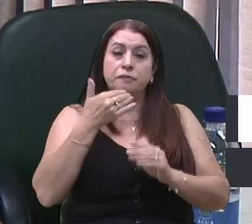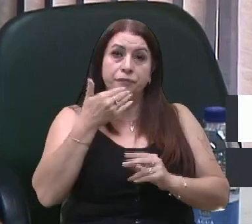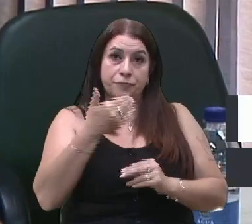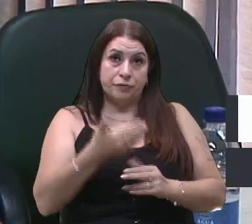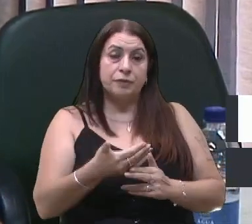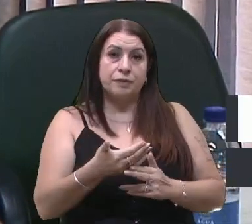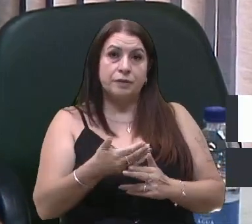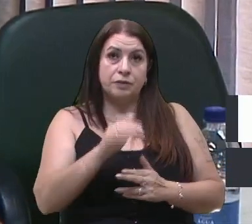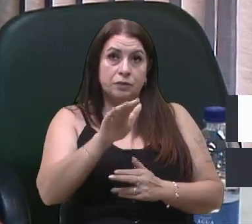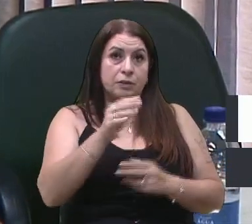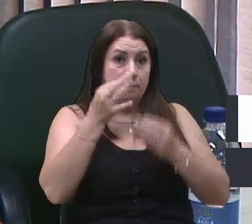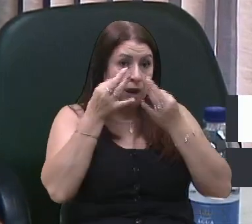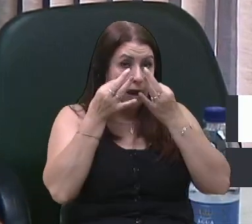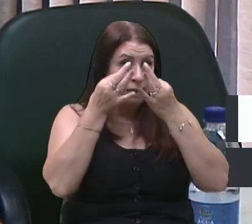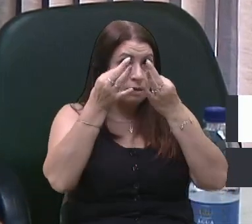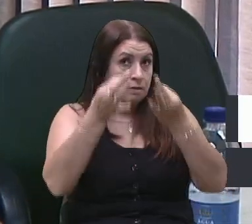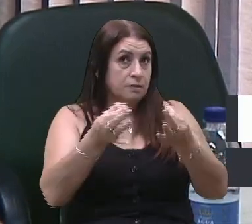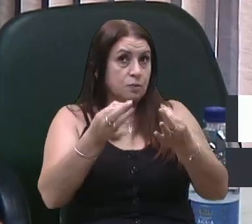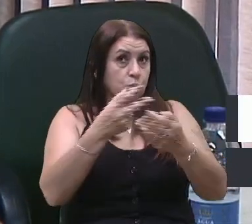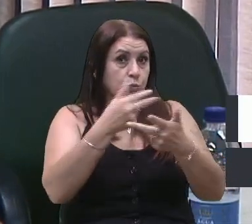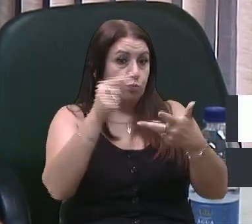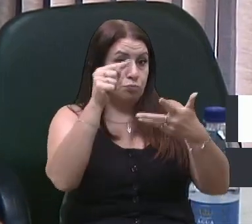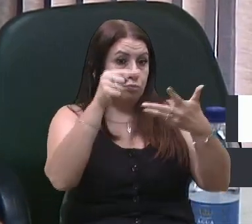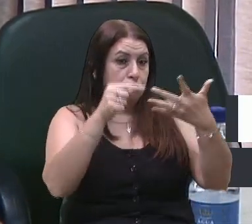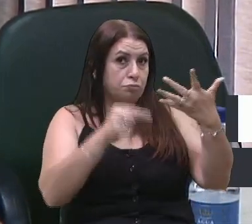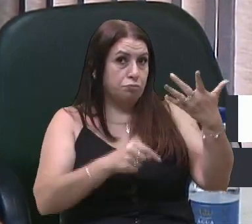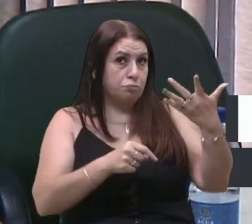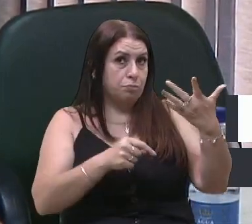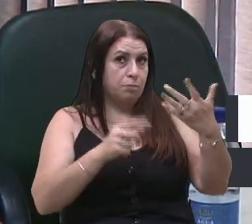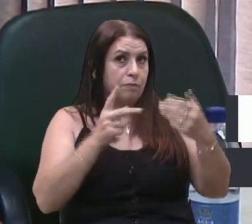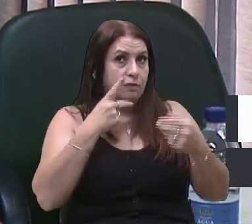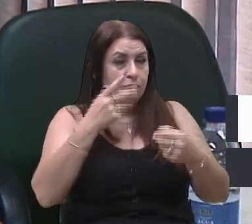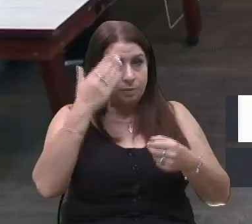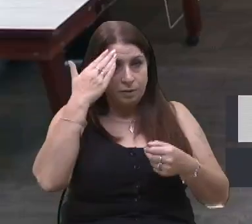chamando a atenção para essas várias situações que a gente pôde apontar aqui hoje. Obrigado, senhor presidente.